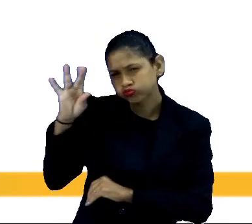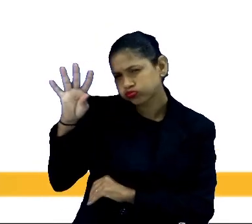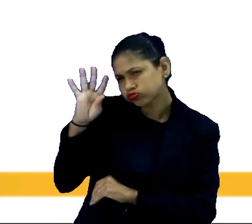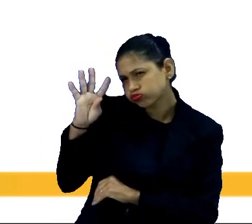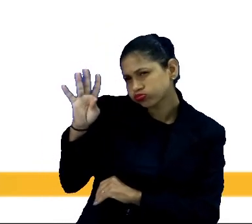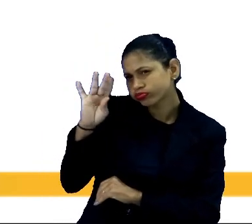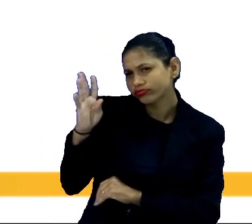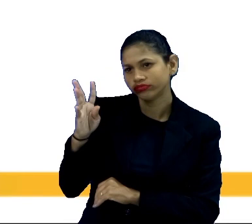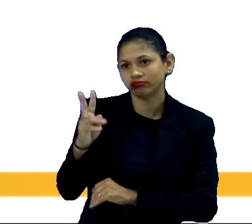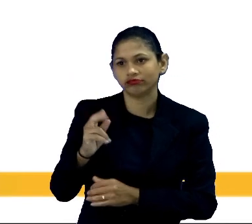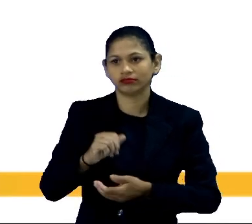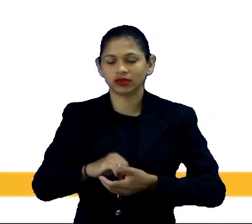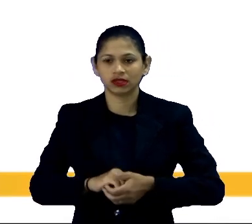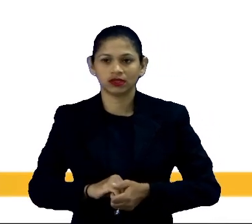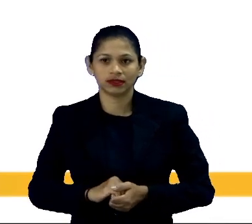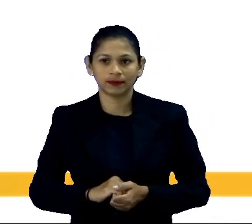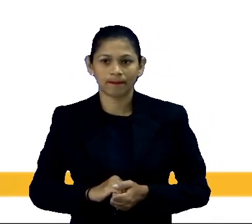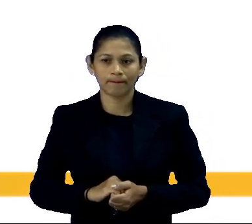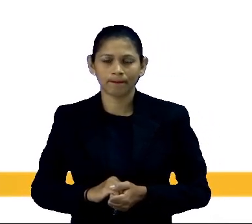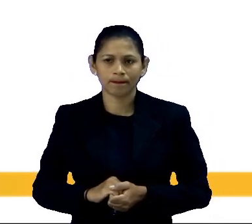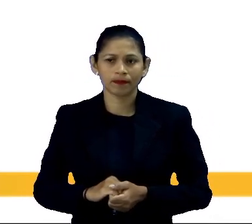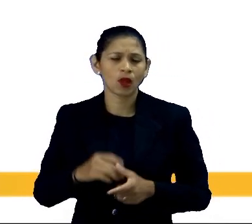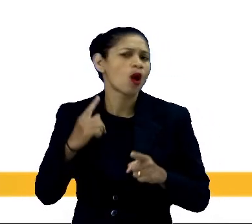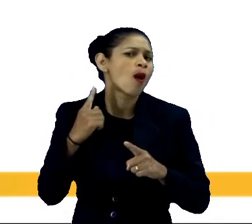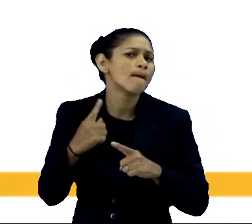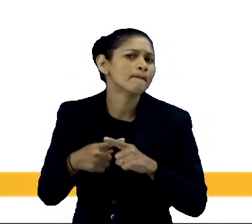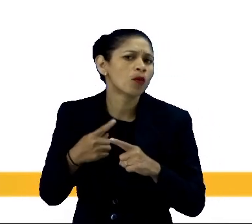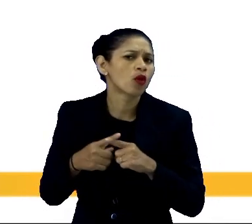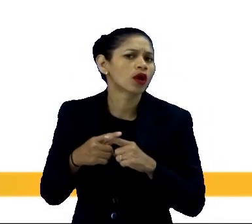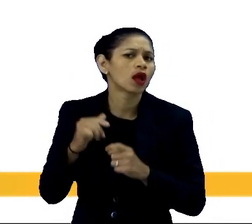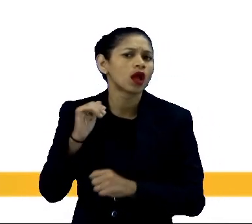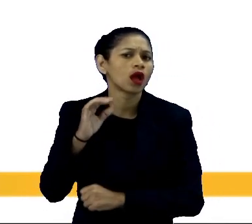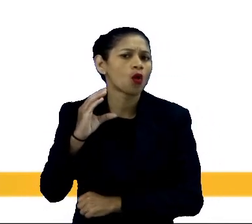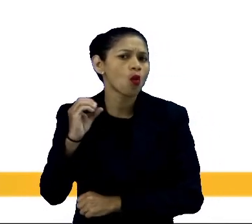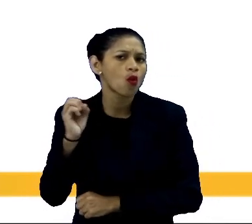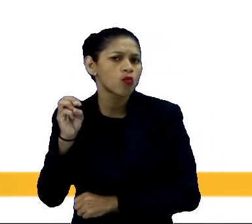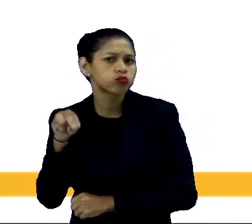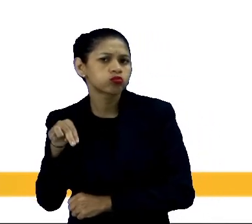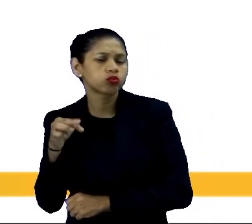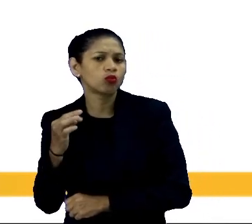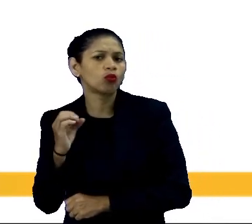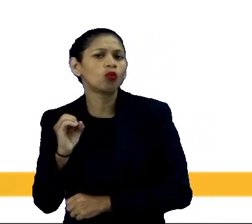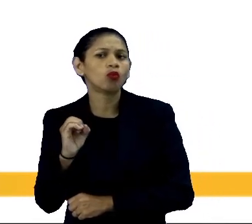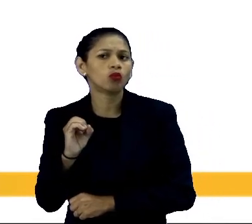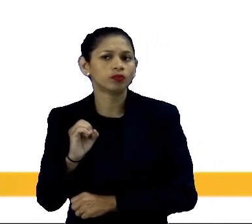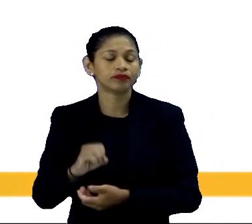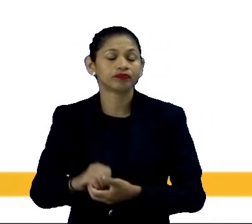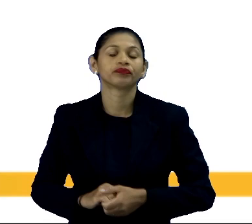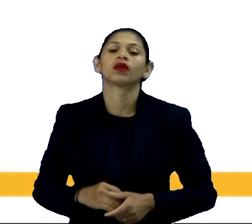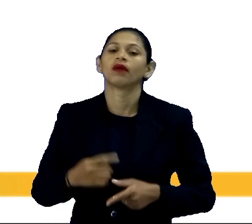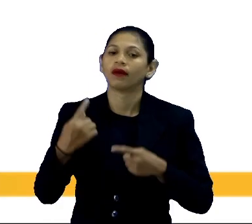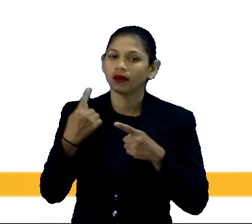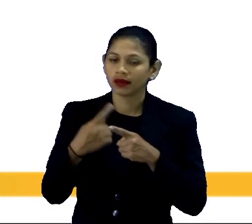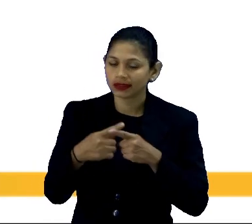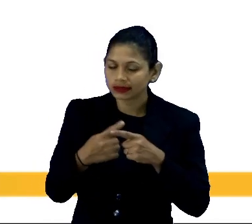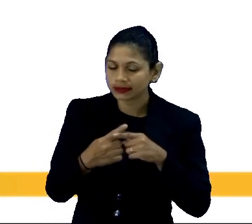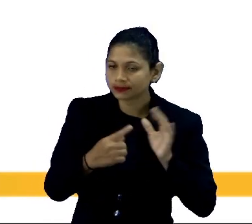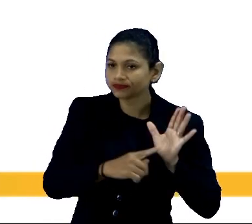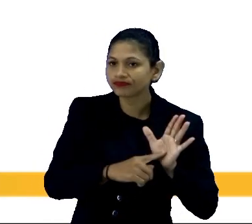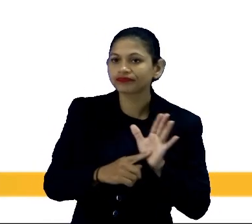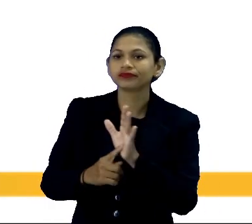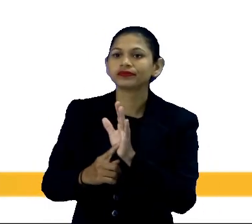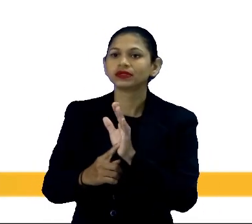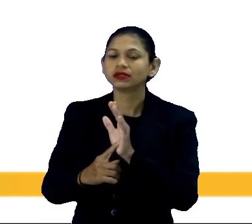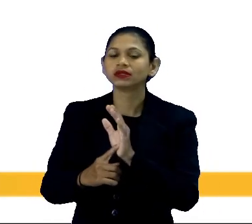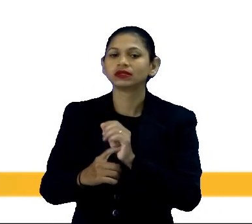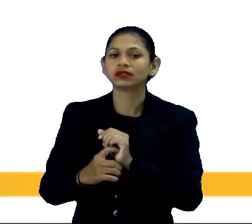O texto é um conto por quê? Já analisaram? Por que é um conto? Olha só. Apresenta narrador, personagem, opinião